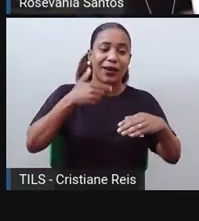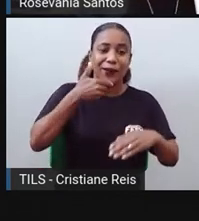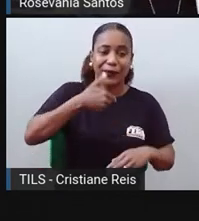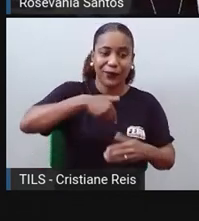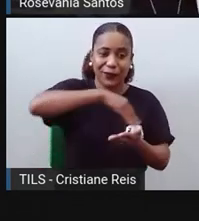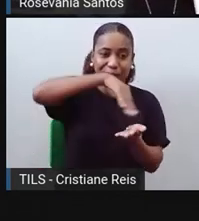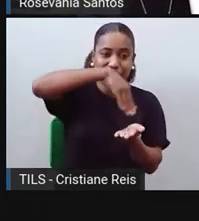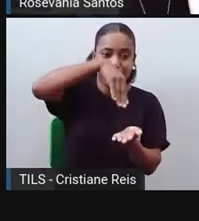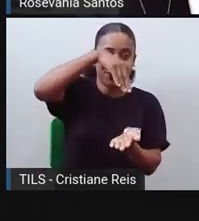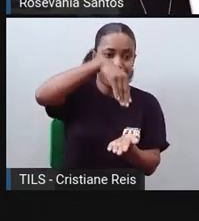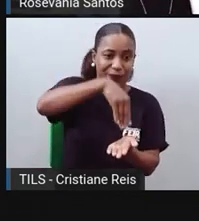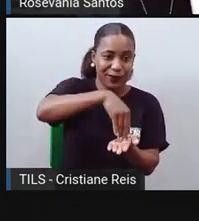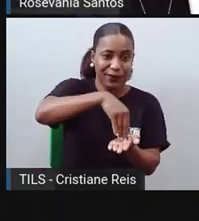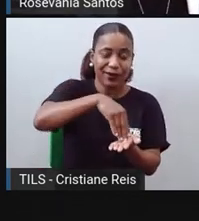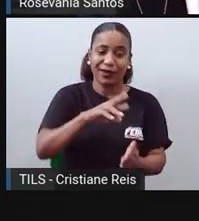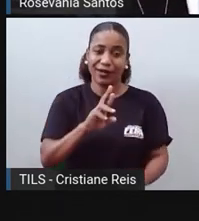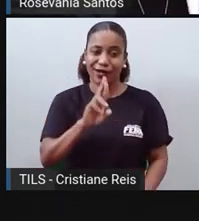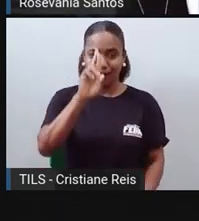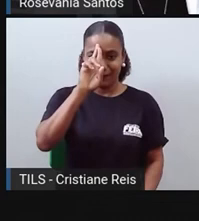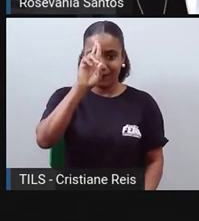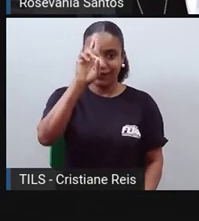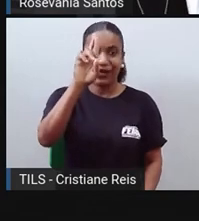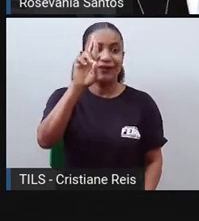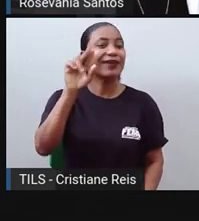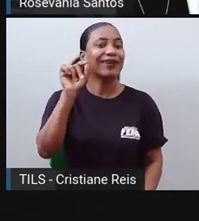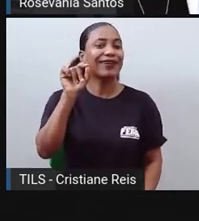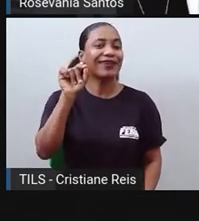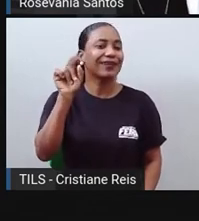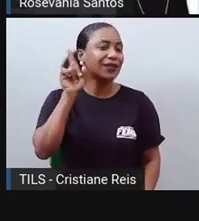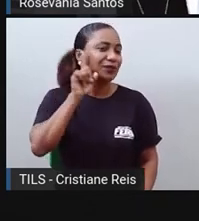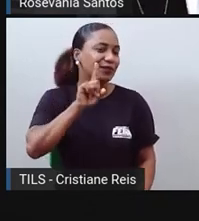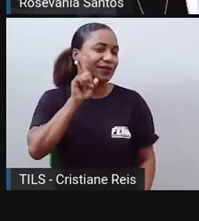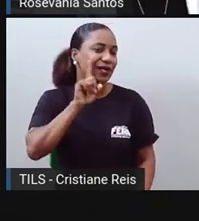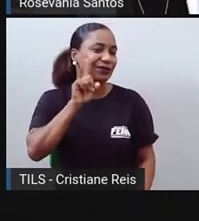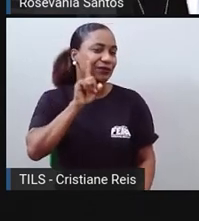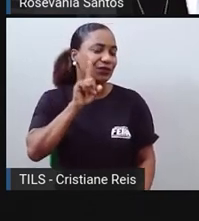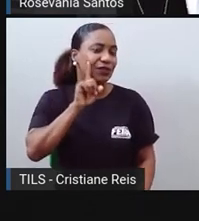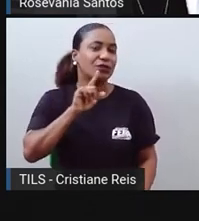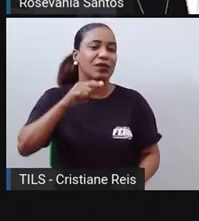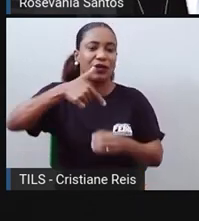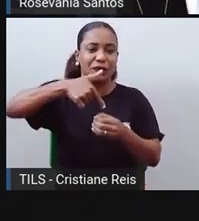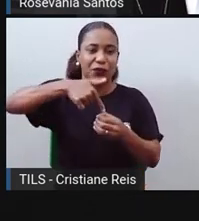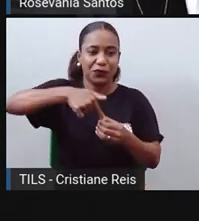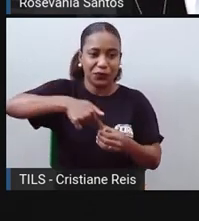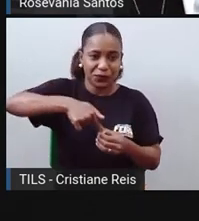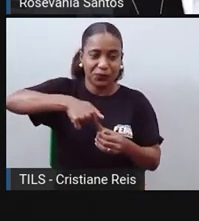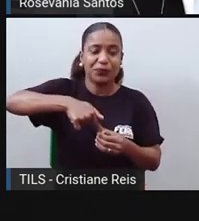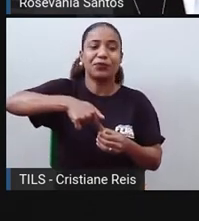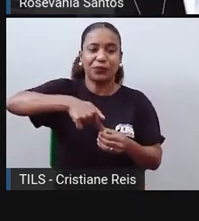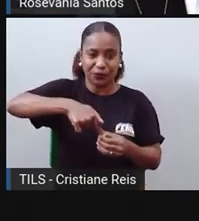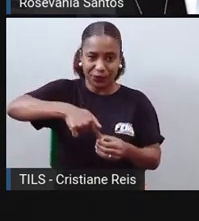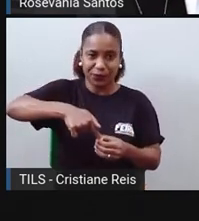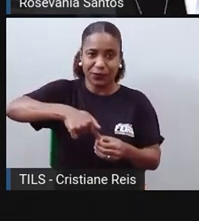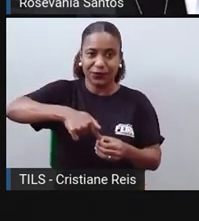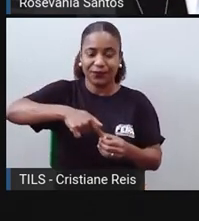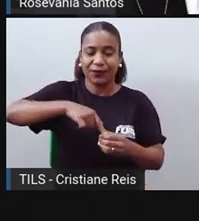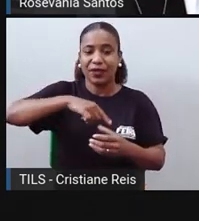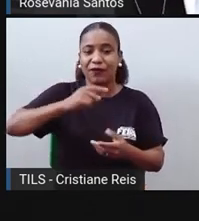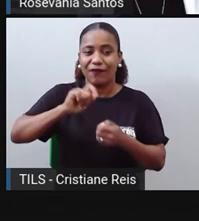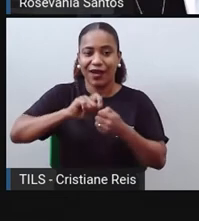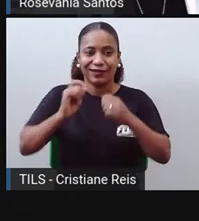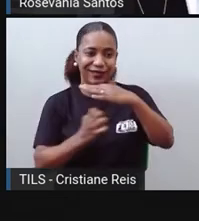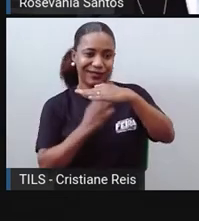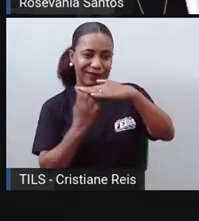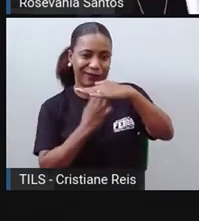elas eram empresas norte-americanas. Eles são produtores, mas as maiores reservas, mais de 60% das